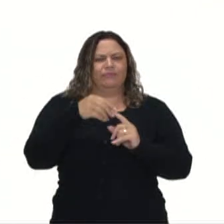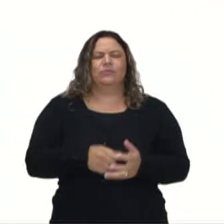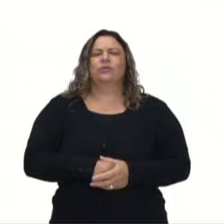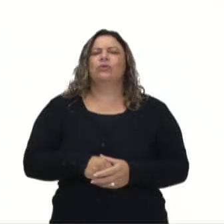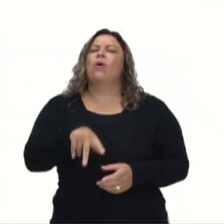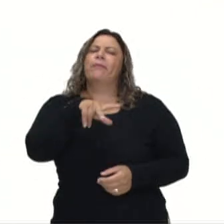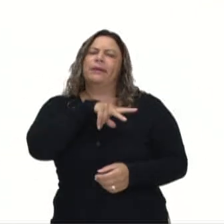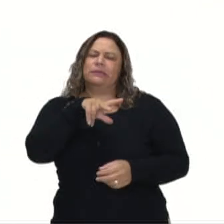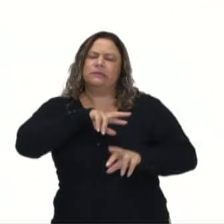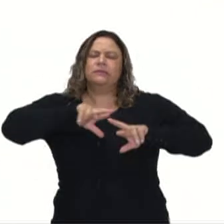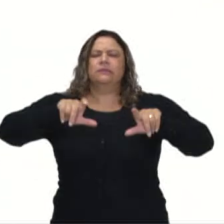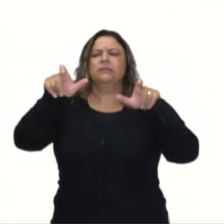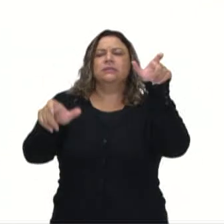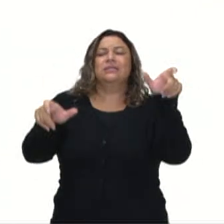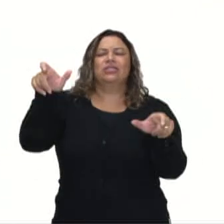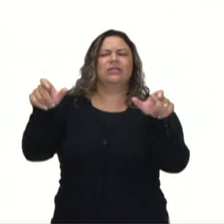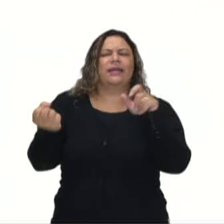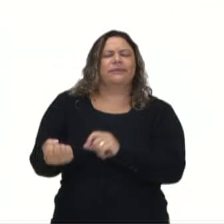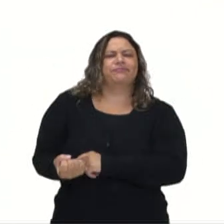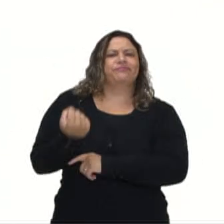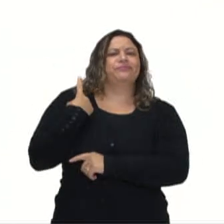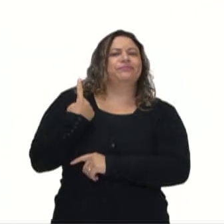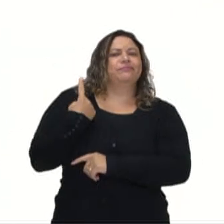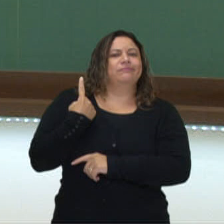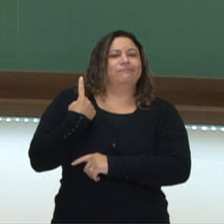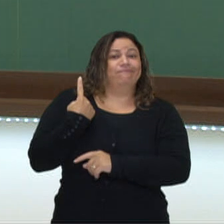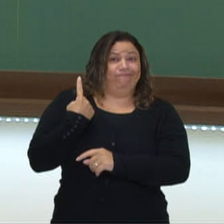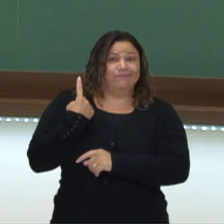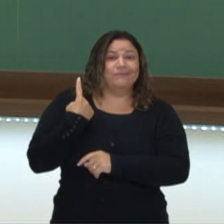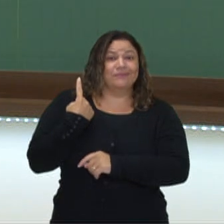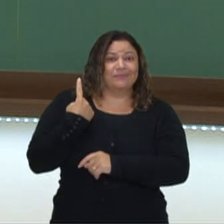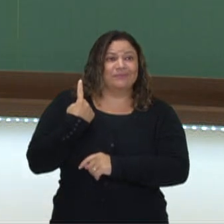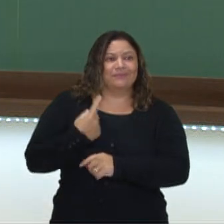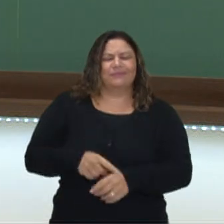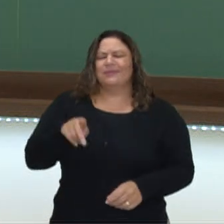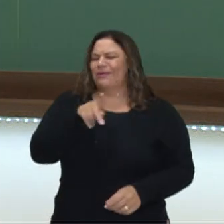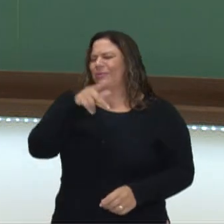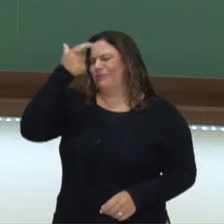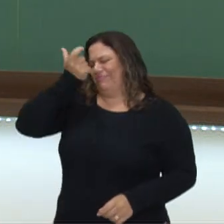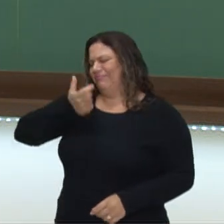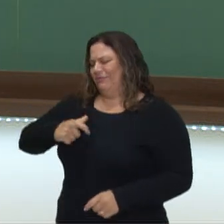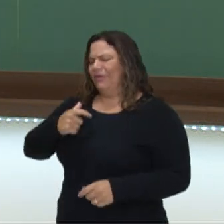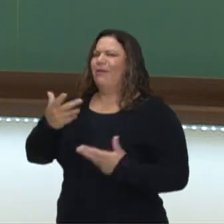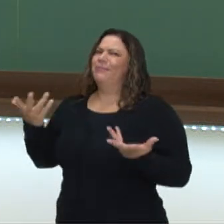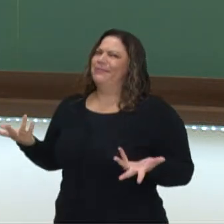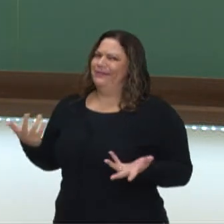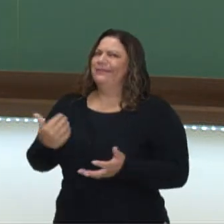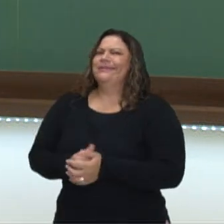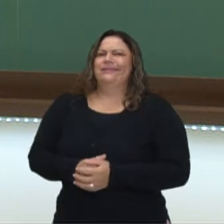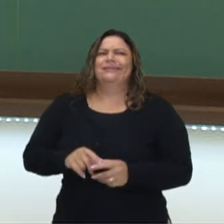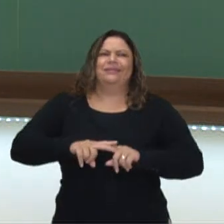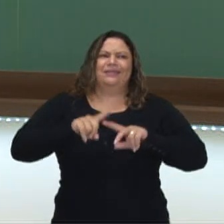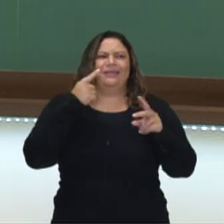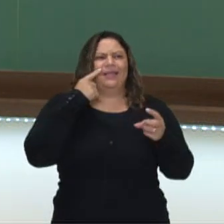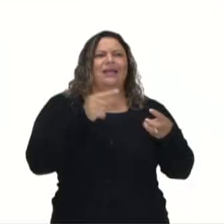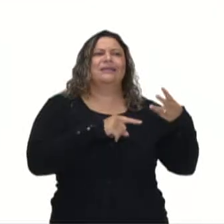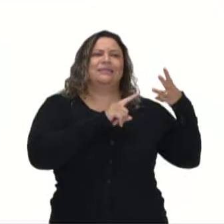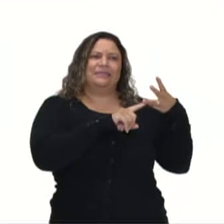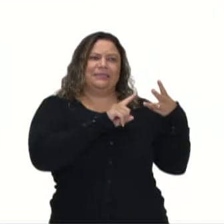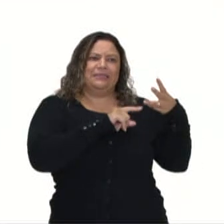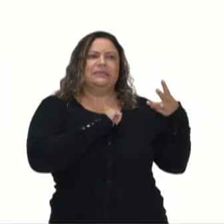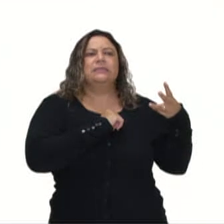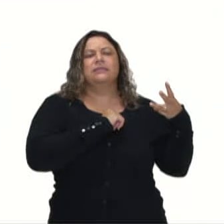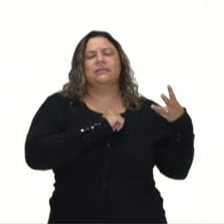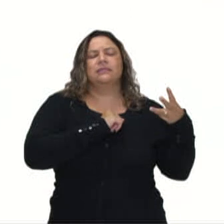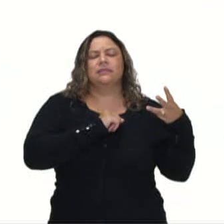que ou de quem é esquisito. Eu me reconheço nessa concepção e uma terceira acepção diz em